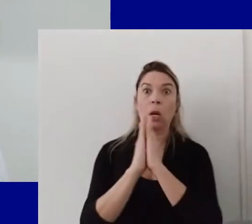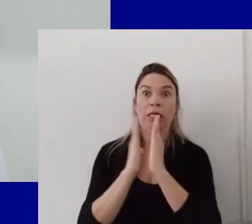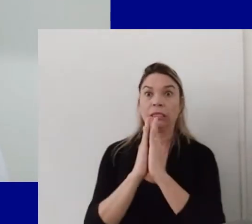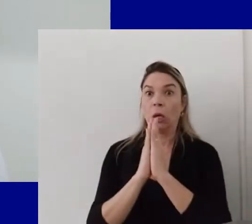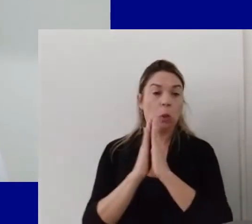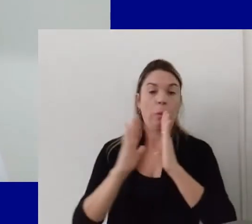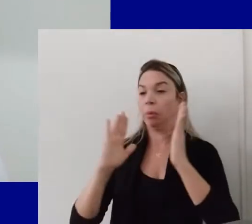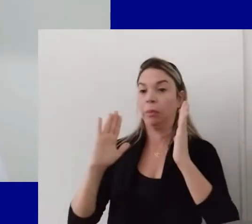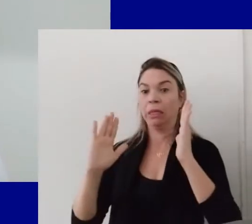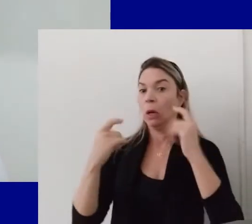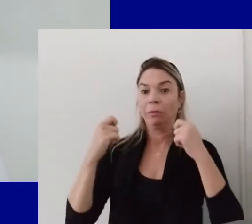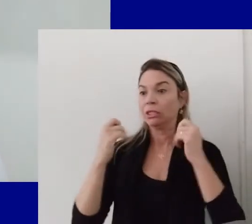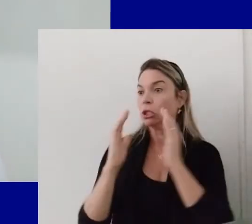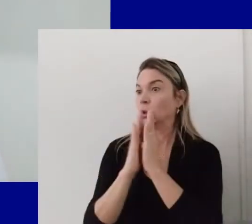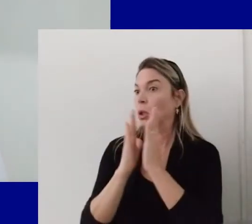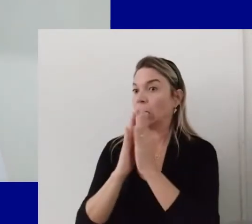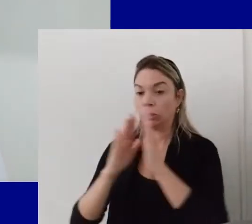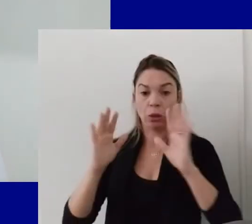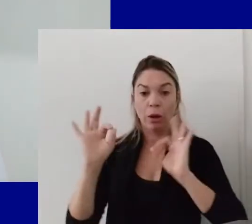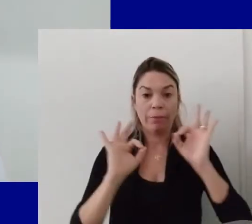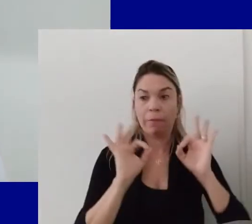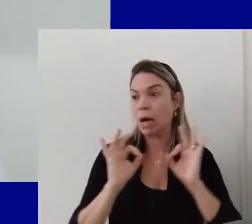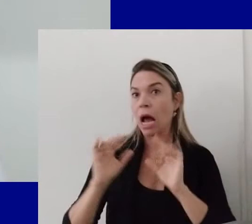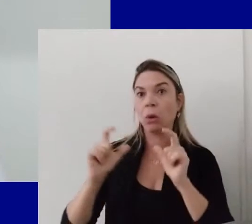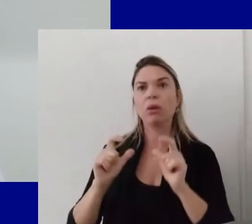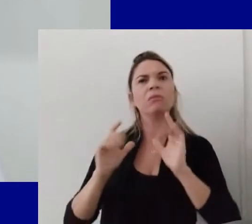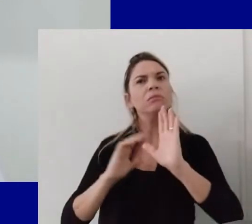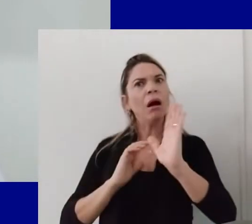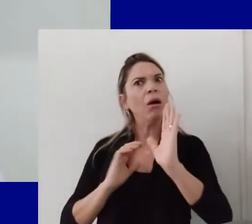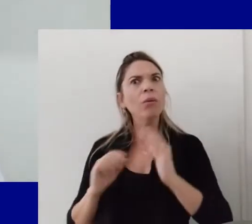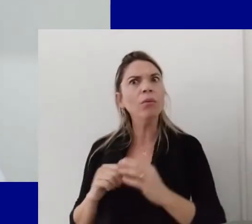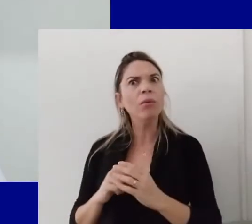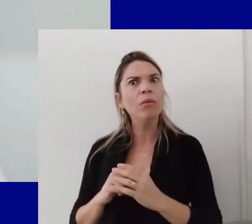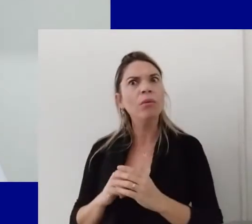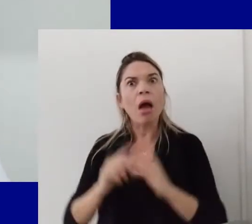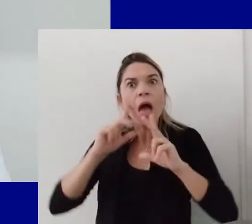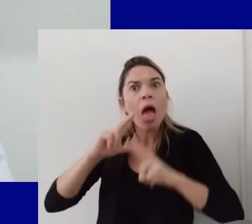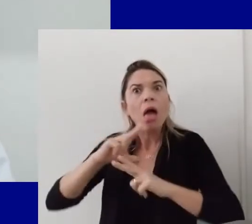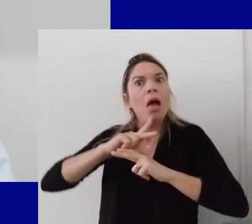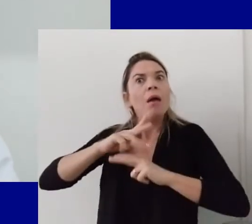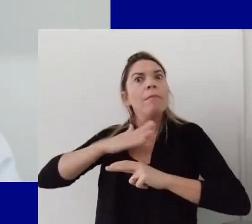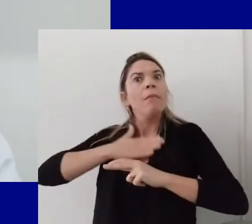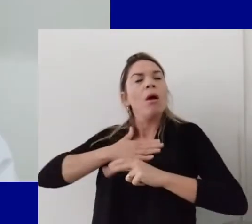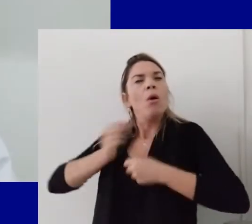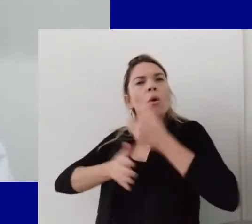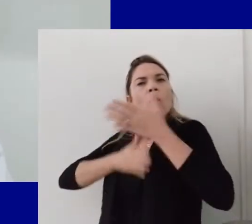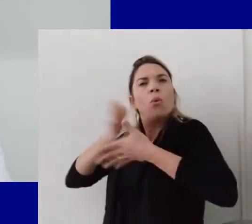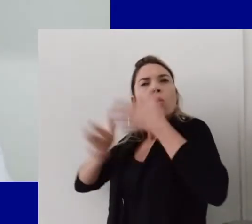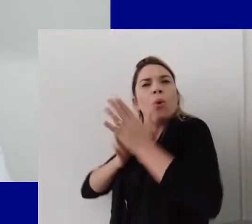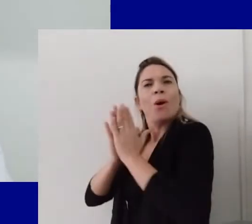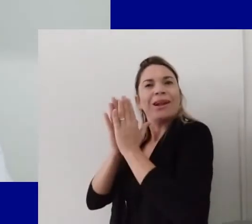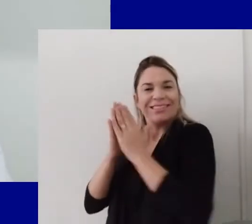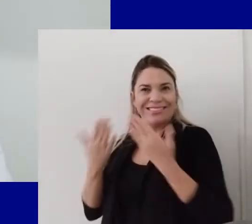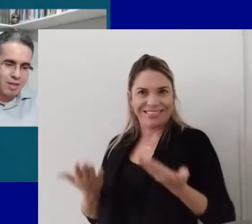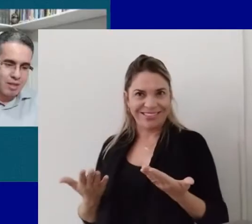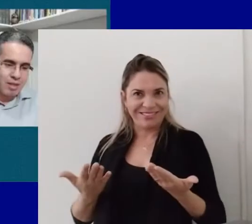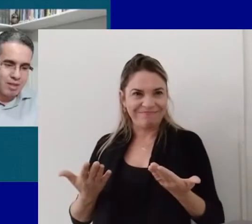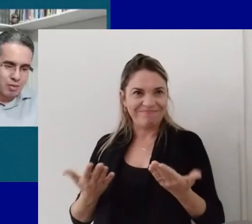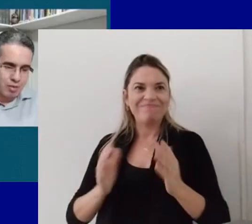precisamos falar de maneira autêntica, mas também de maneira pessoal. A oração modelo é a